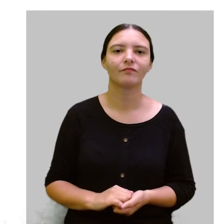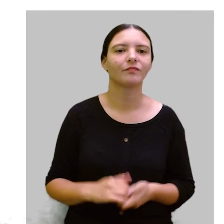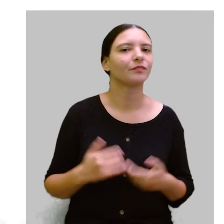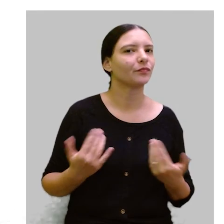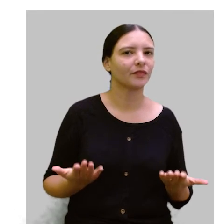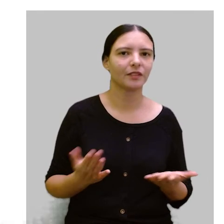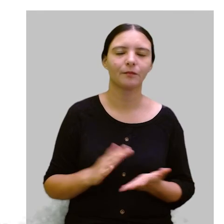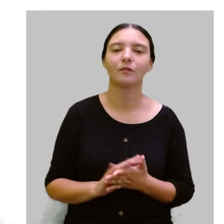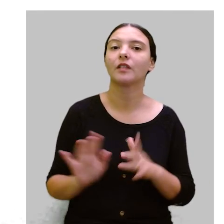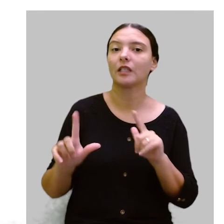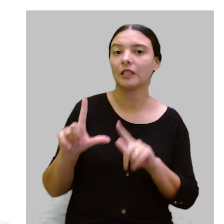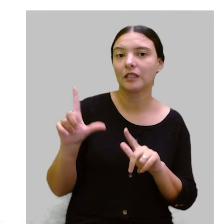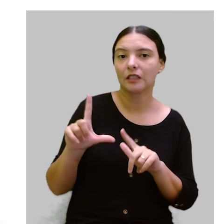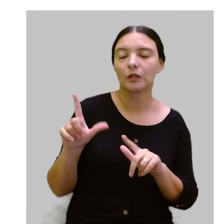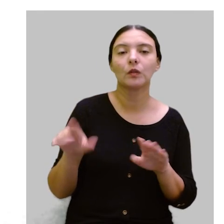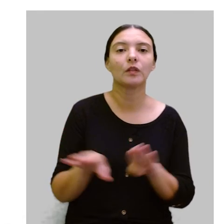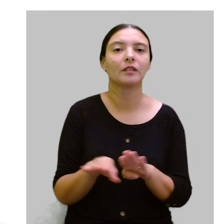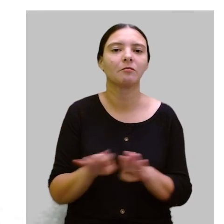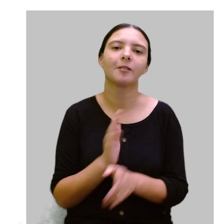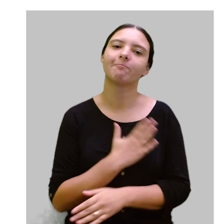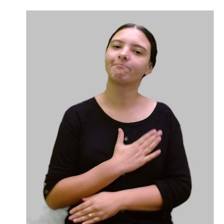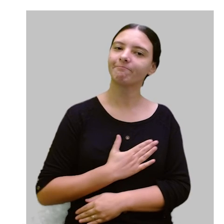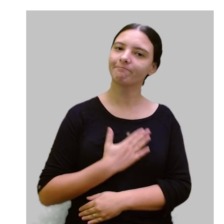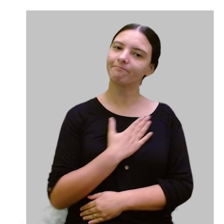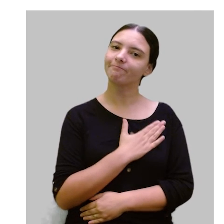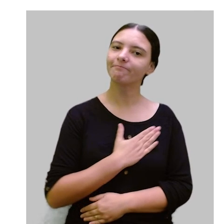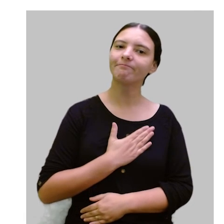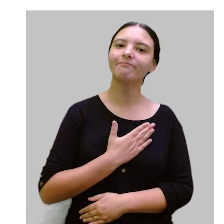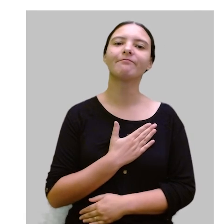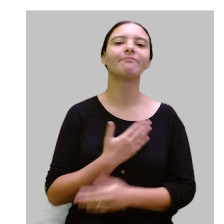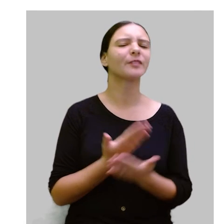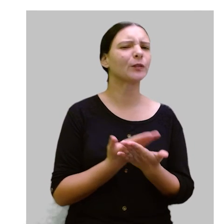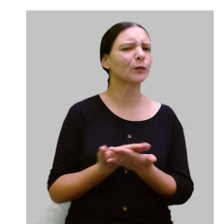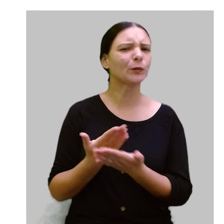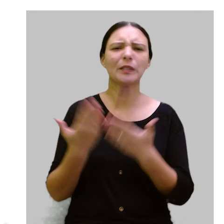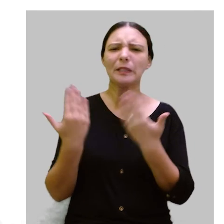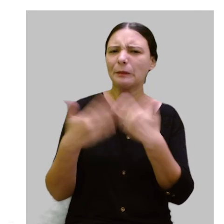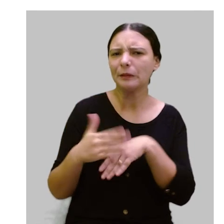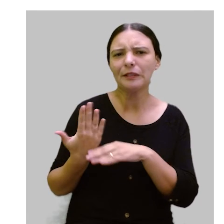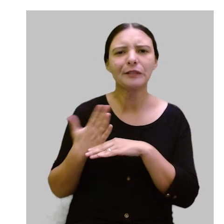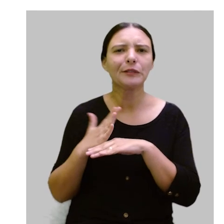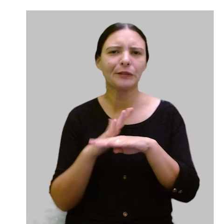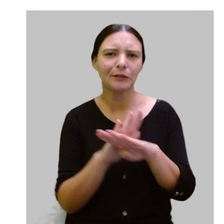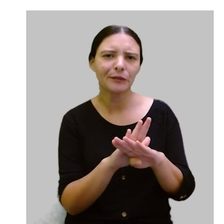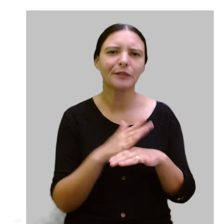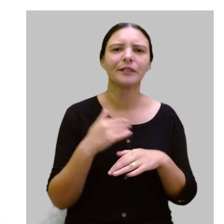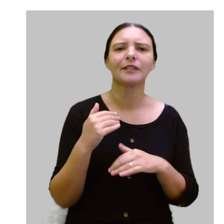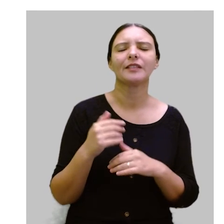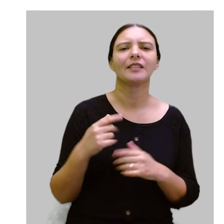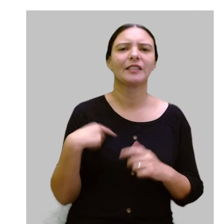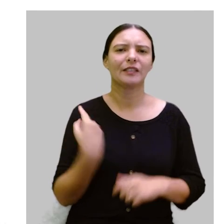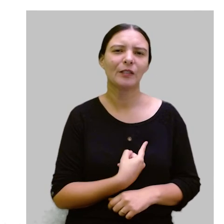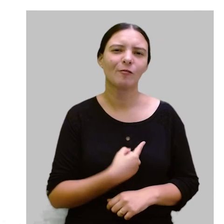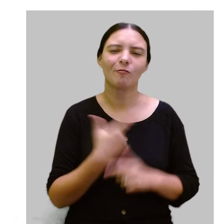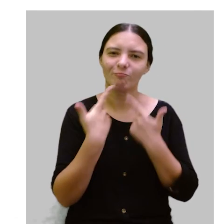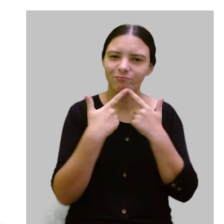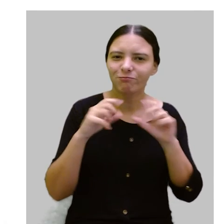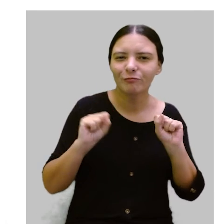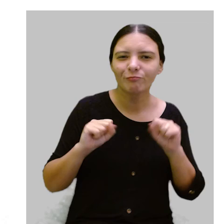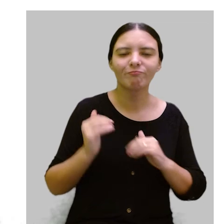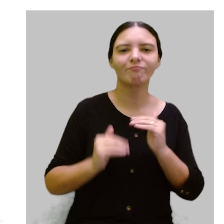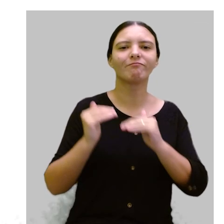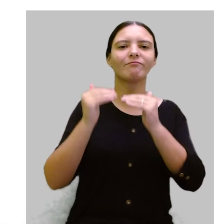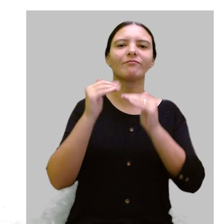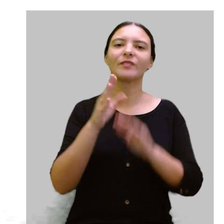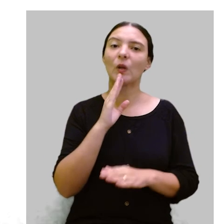Enfim, a literatura, sendo prazerosa, ajudando a estudar para as provas, desenvolvendo nossa capacidade linguística,